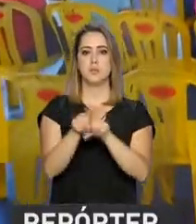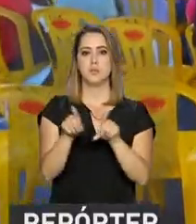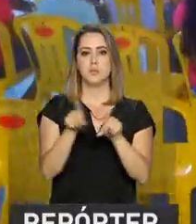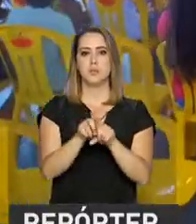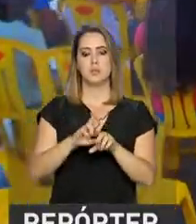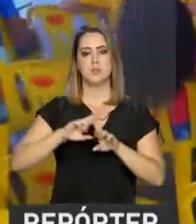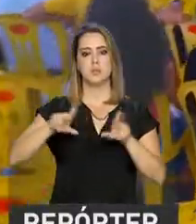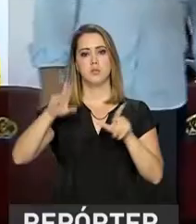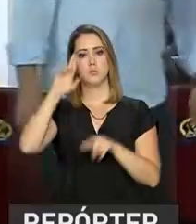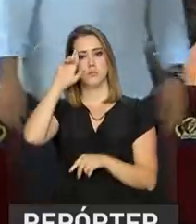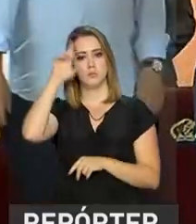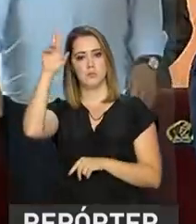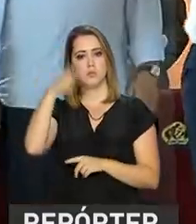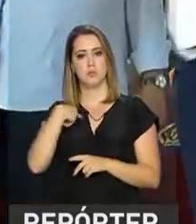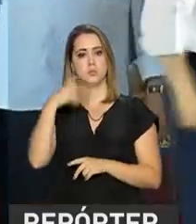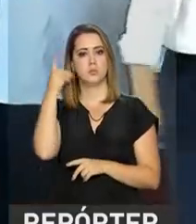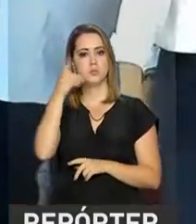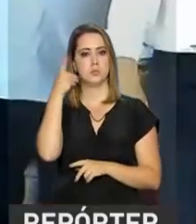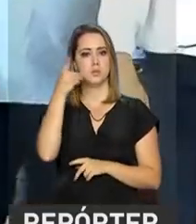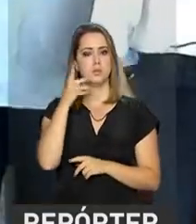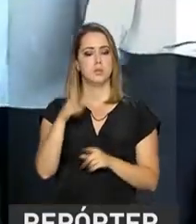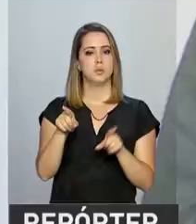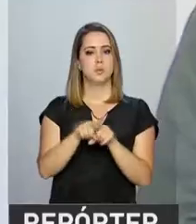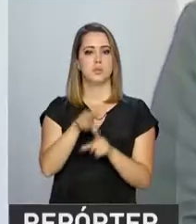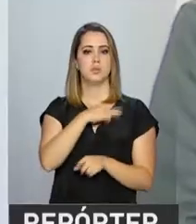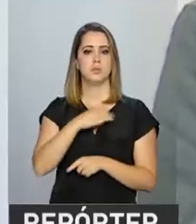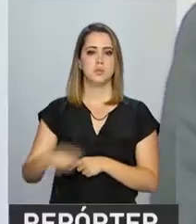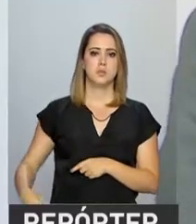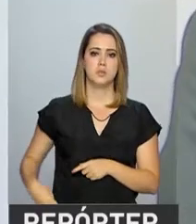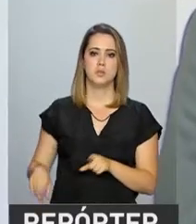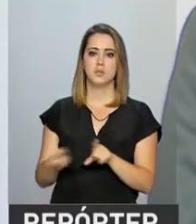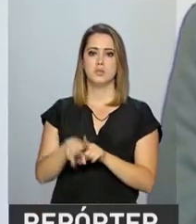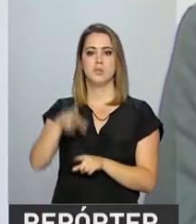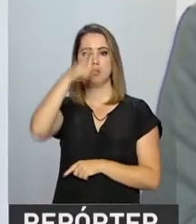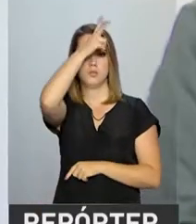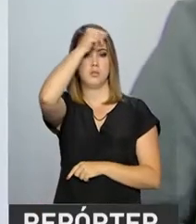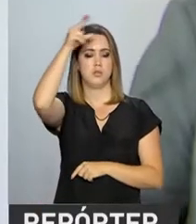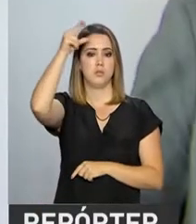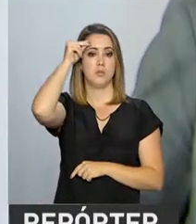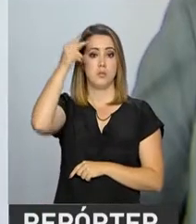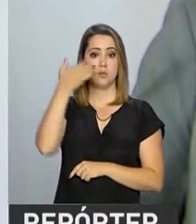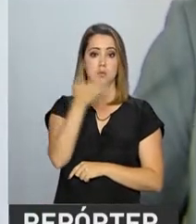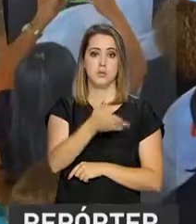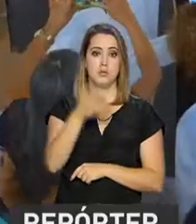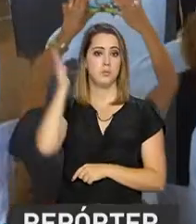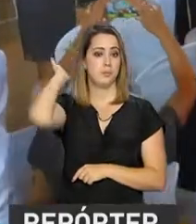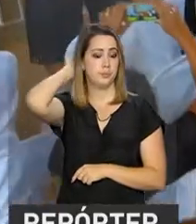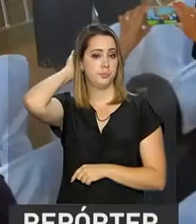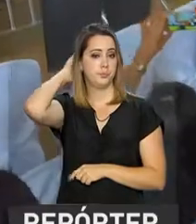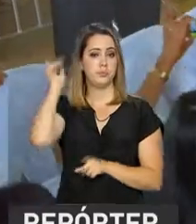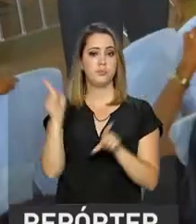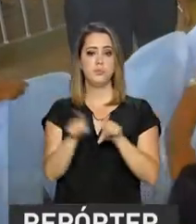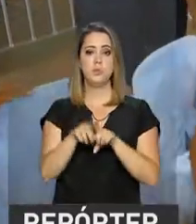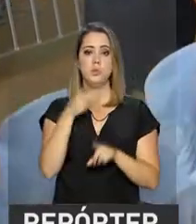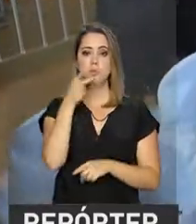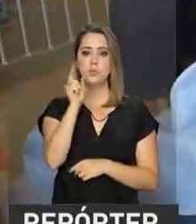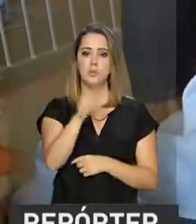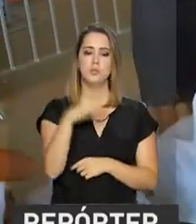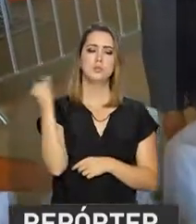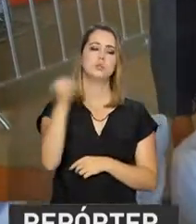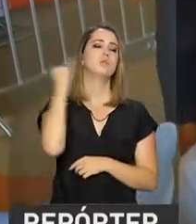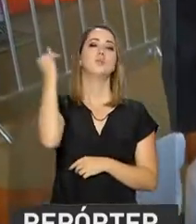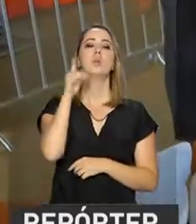como autoridades como parlamentares ministros e o prefeito de são geraldo do araguaia temer ressaltou a